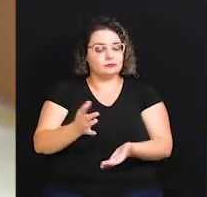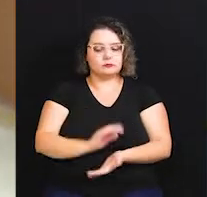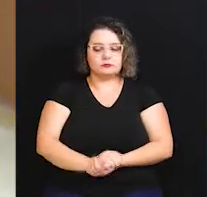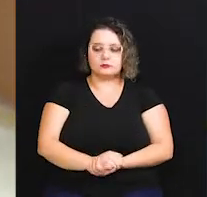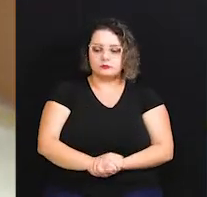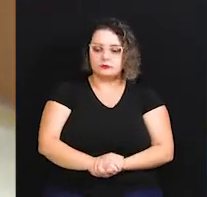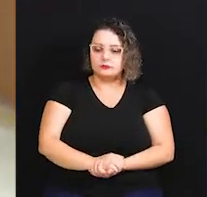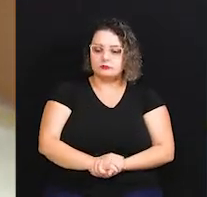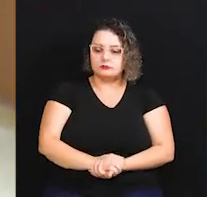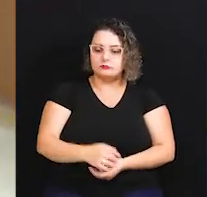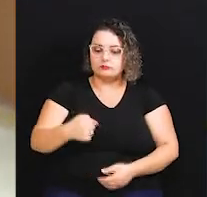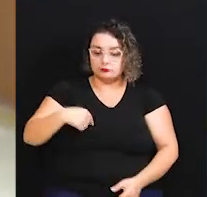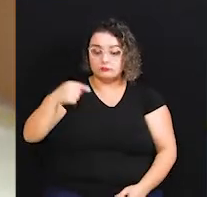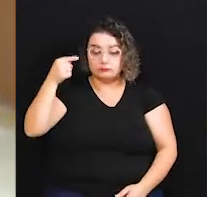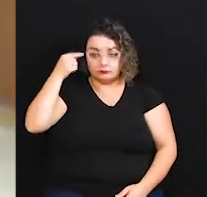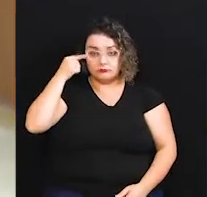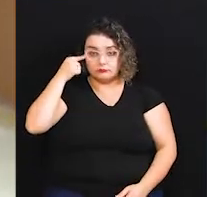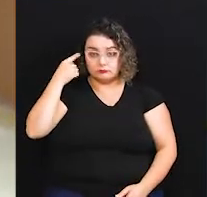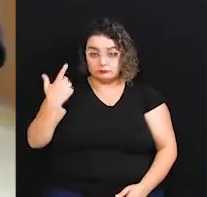nós temos um